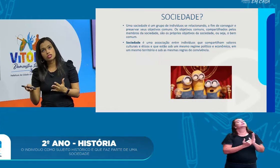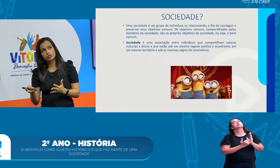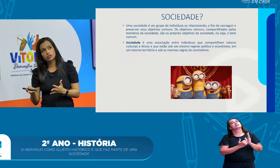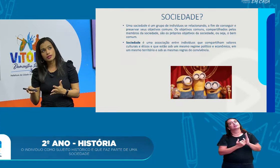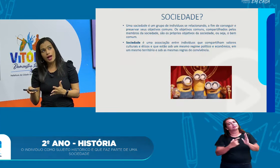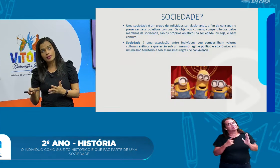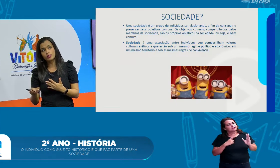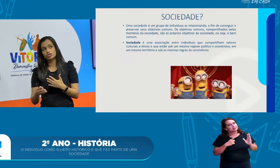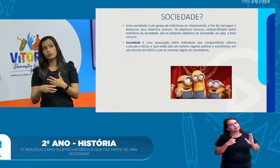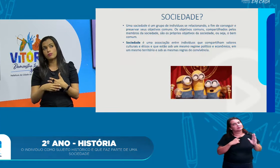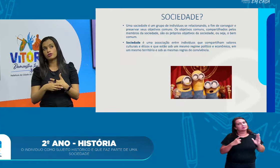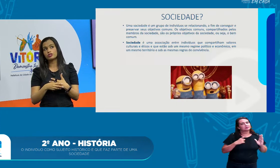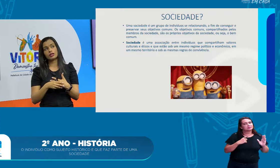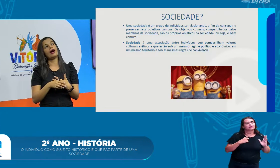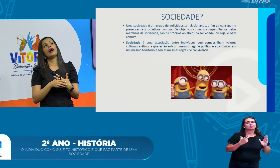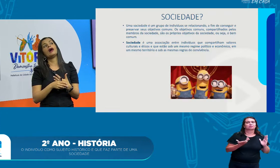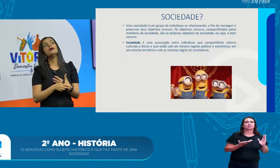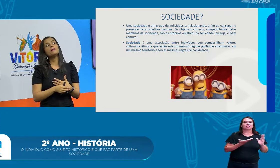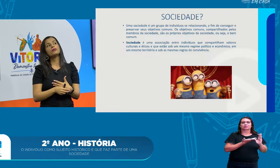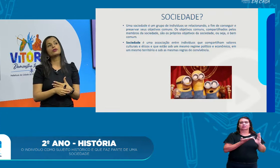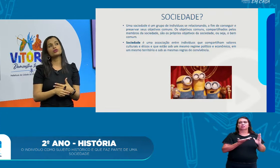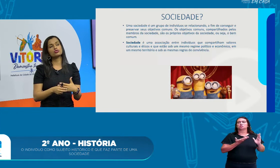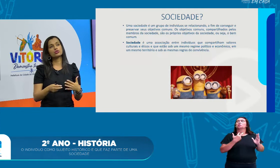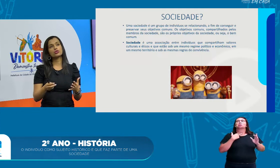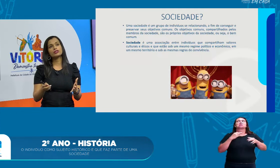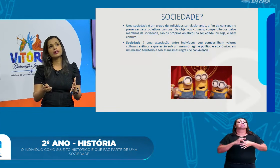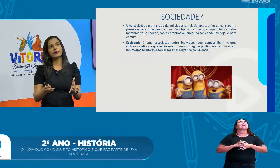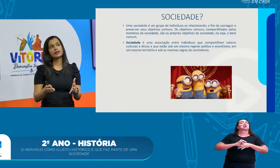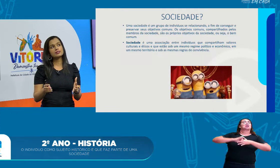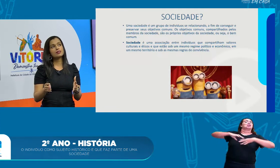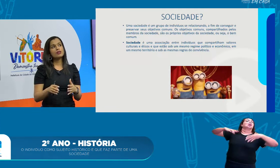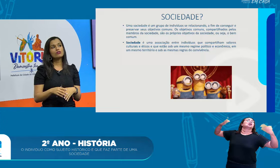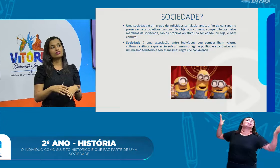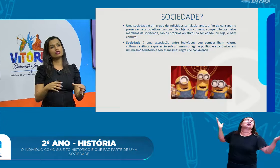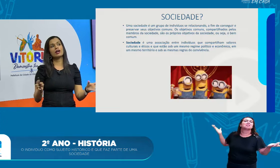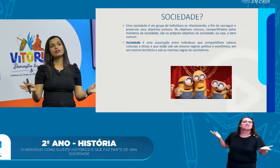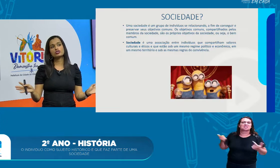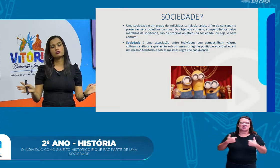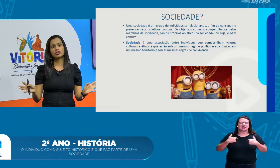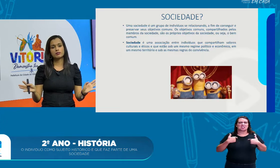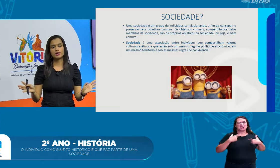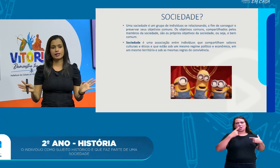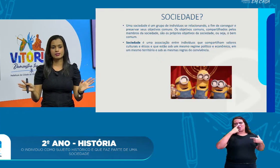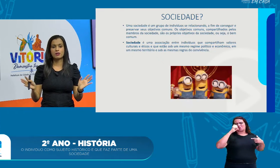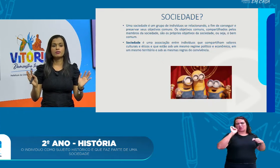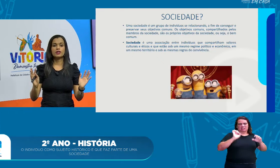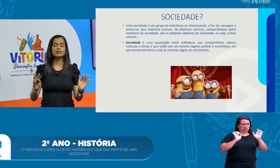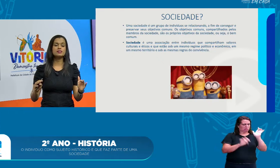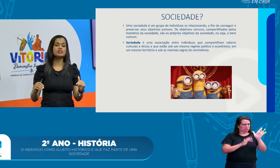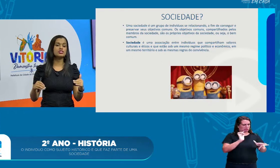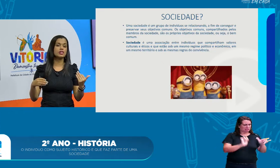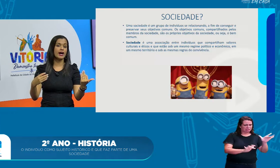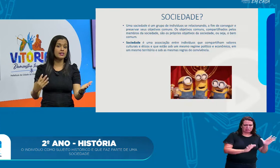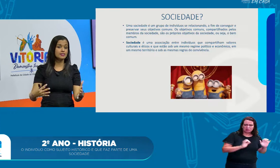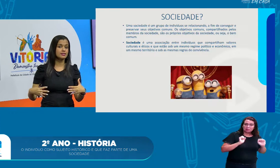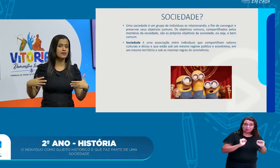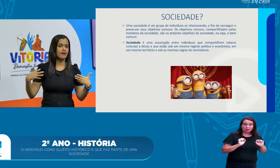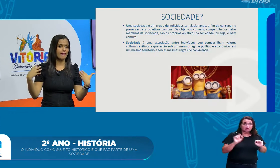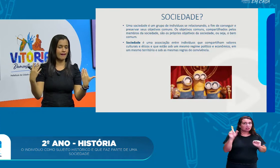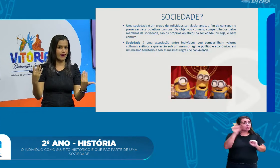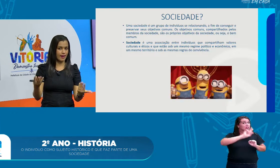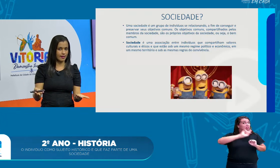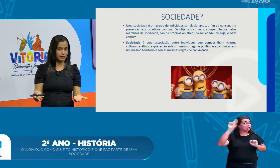limites dentro de casa, que a gente não pode dizer, porque eu sou dono da casa, eu vou jogar lixo no meio da minha casa. Não, existem